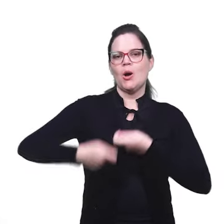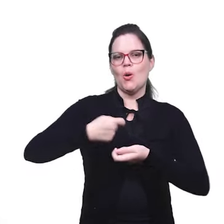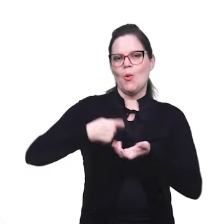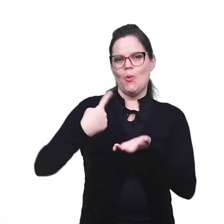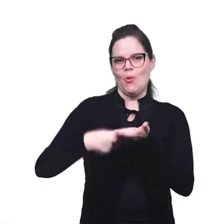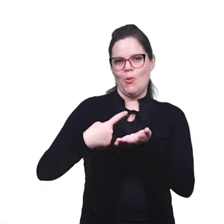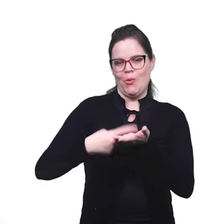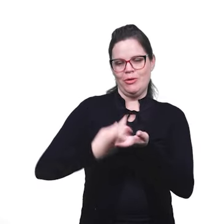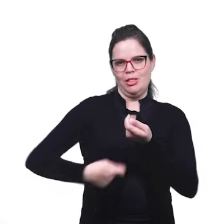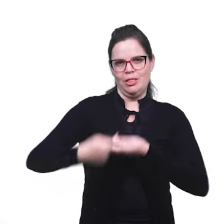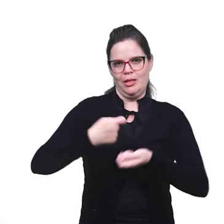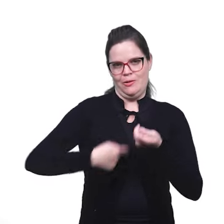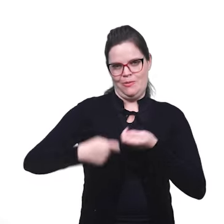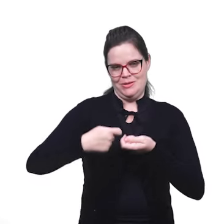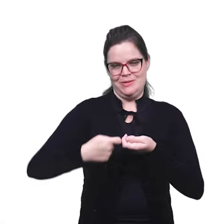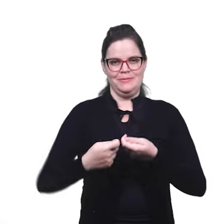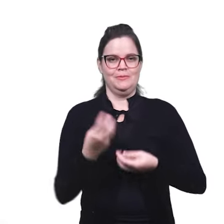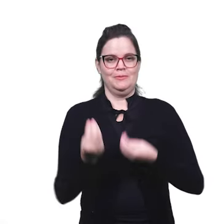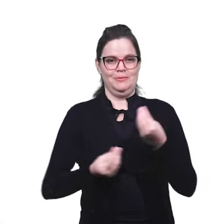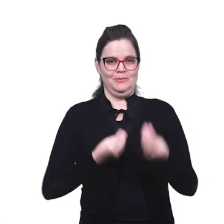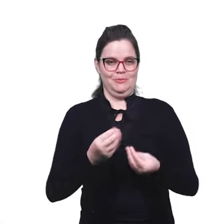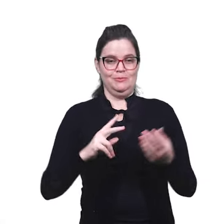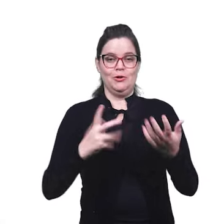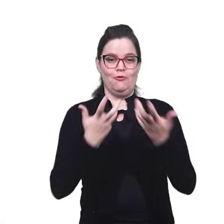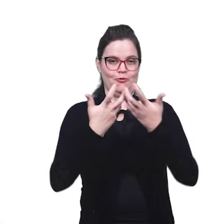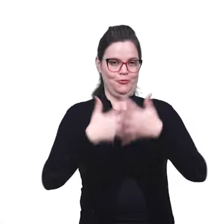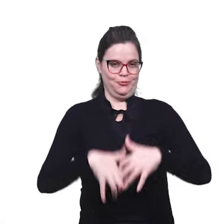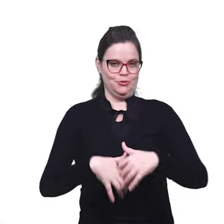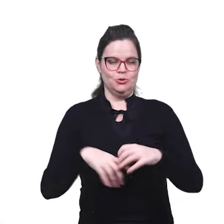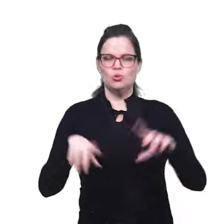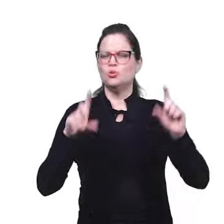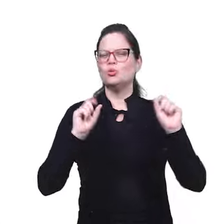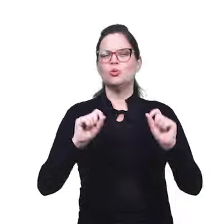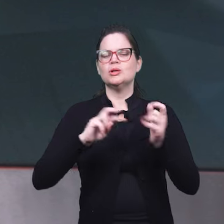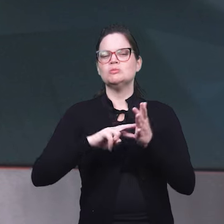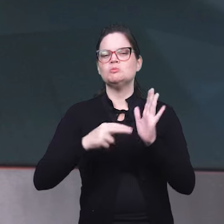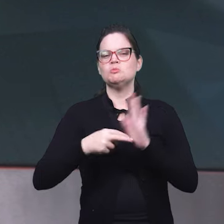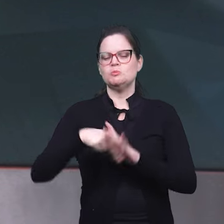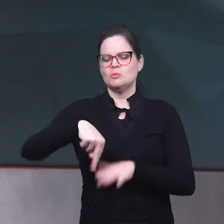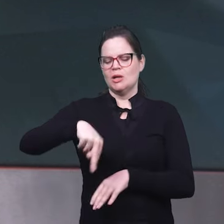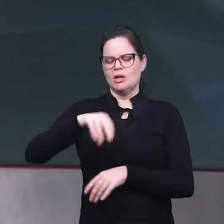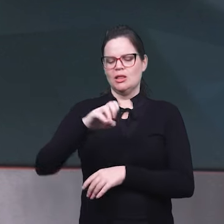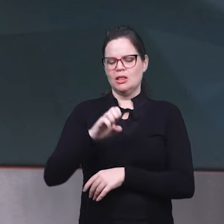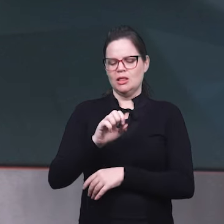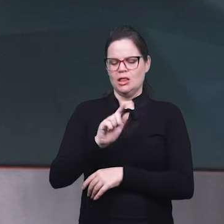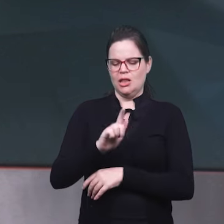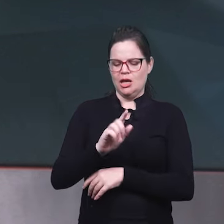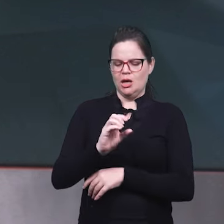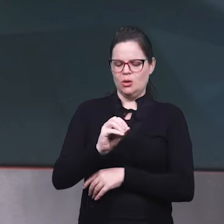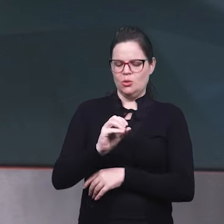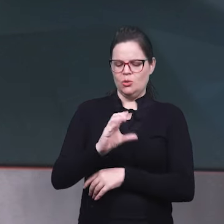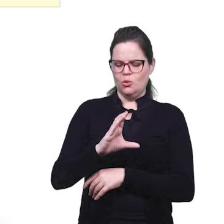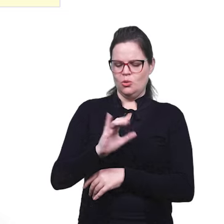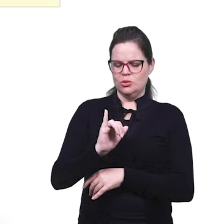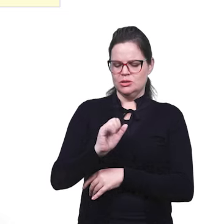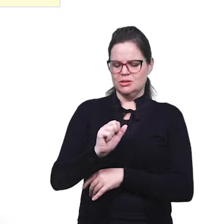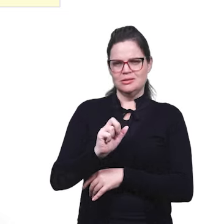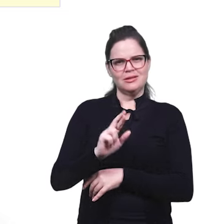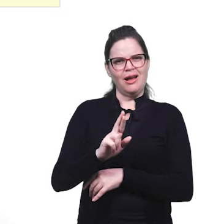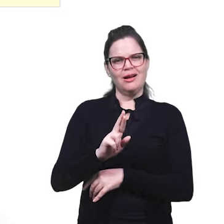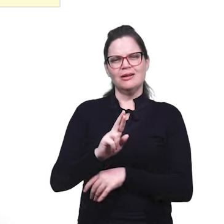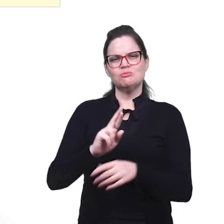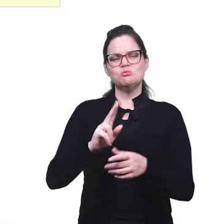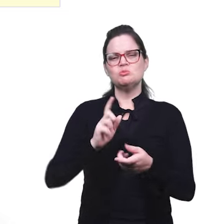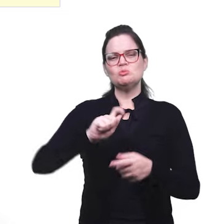sobre negociação. O que é? Né? O que é uma negociação?